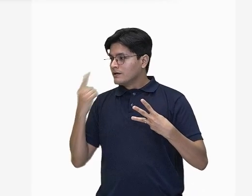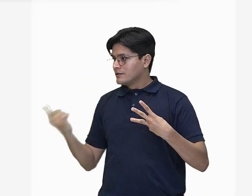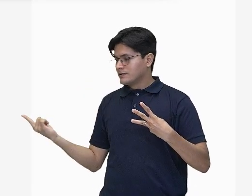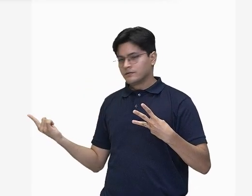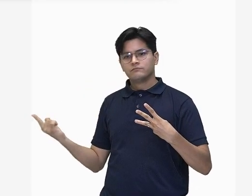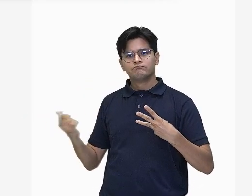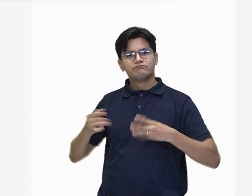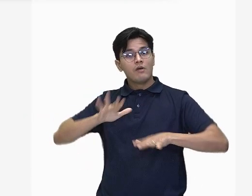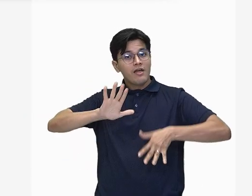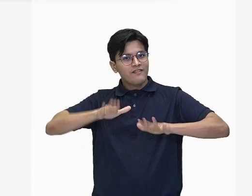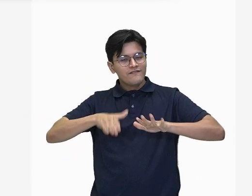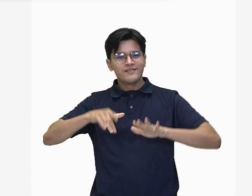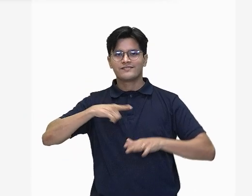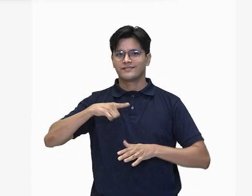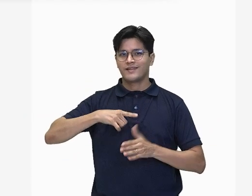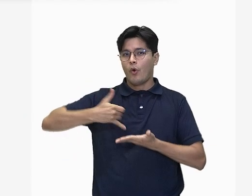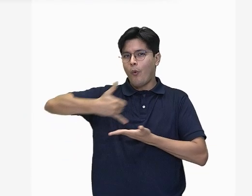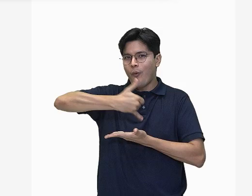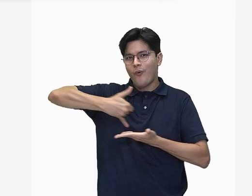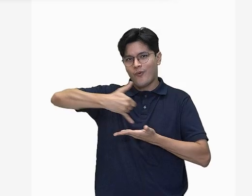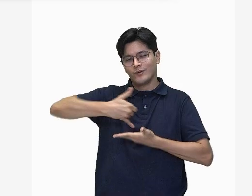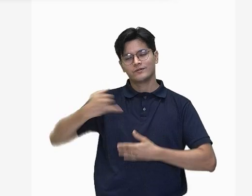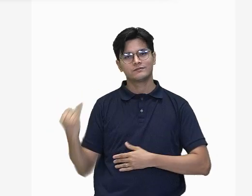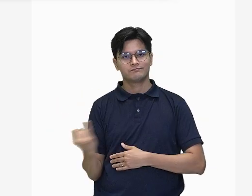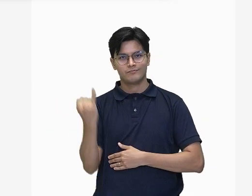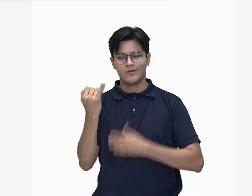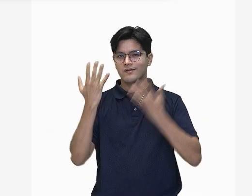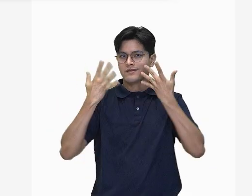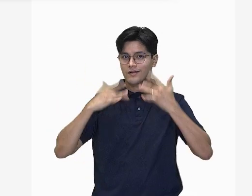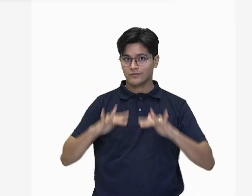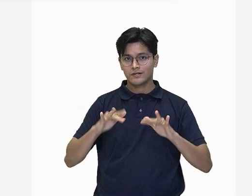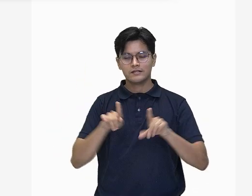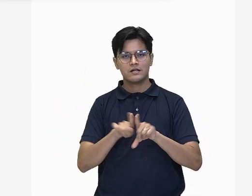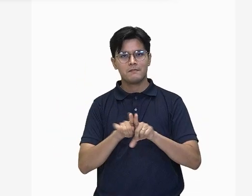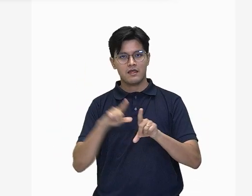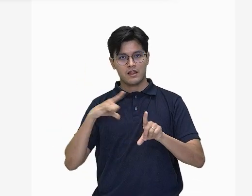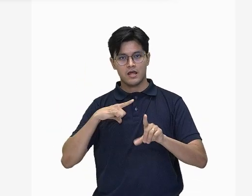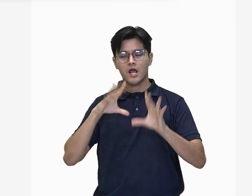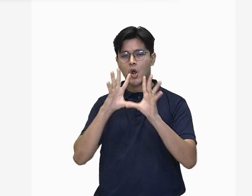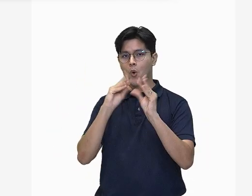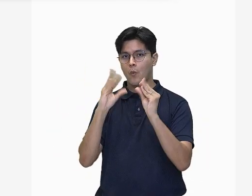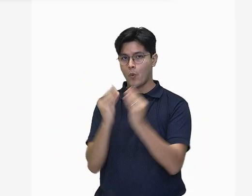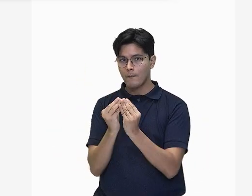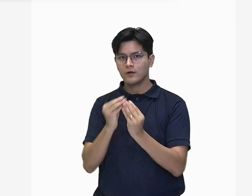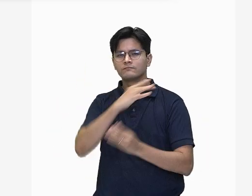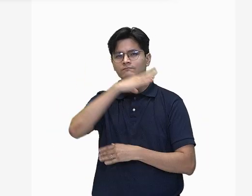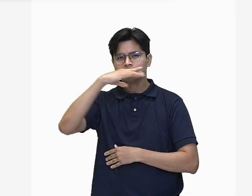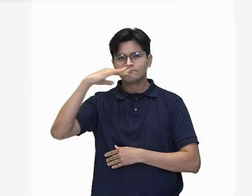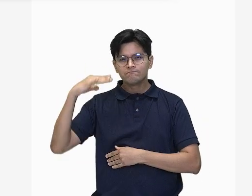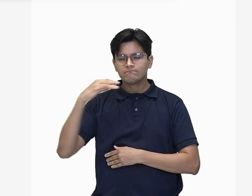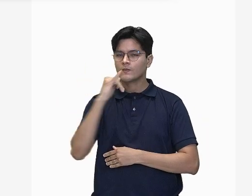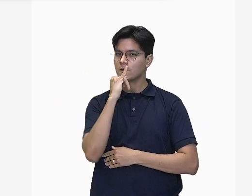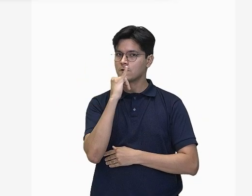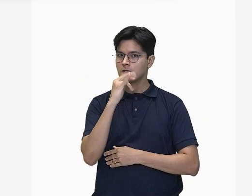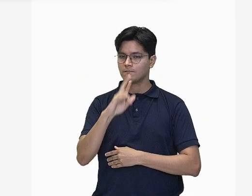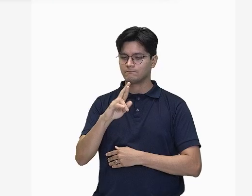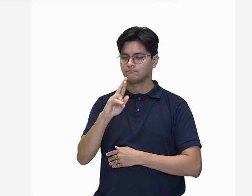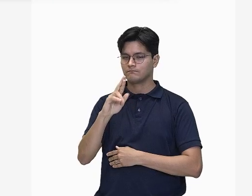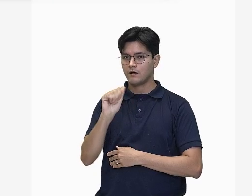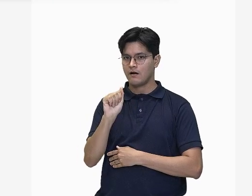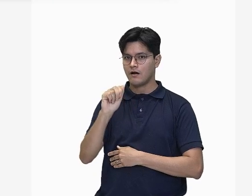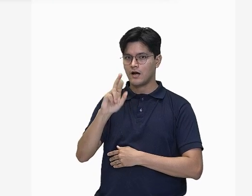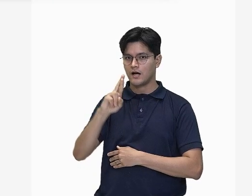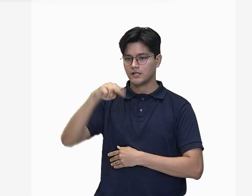são essenciais, voláteis e compostos aromáticos. E aí nós temos o exemplo da arnica, né? Essa imagem bem bonita aí